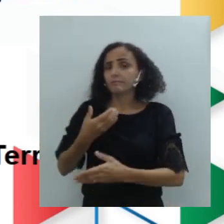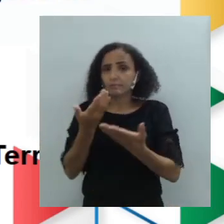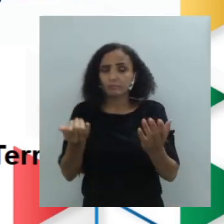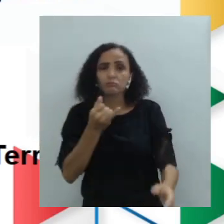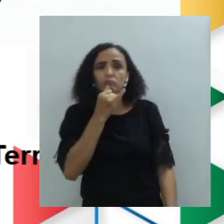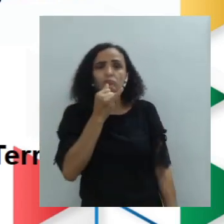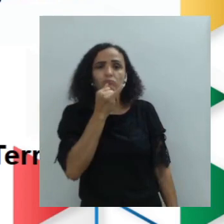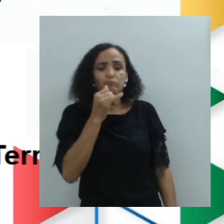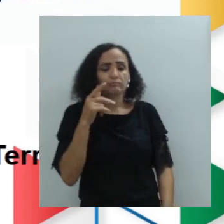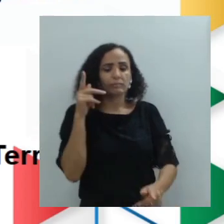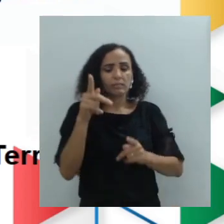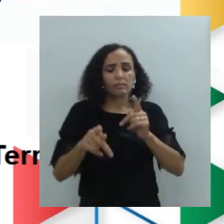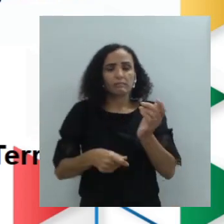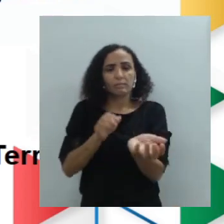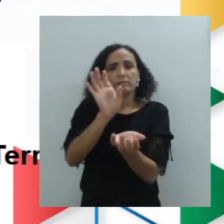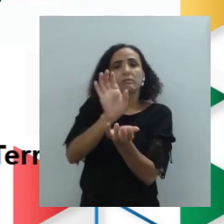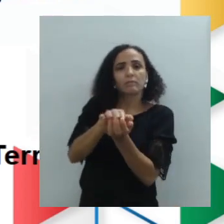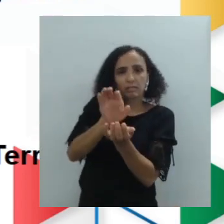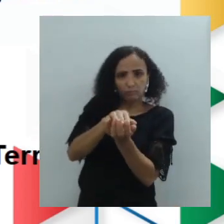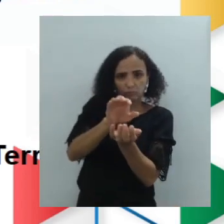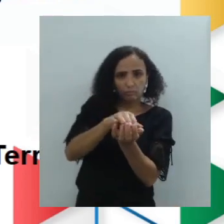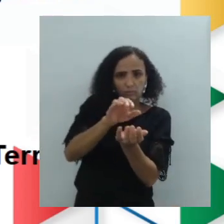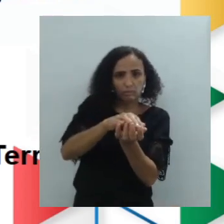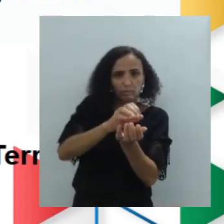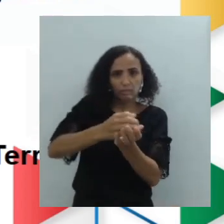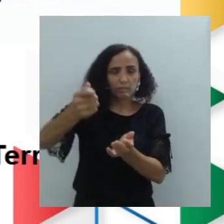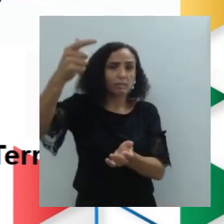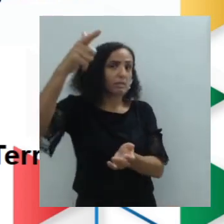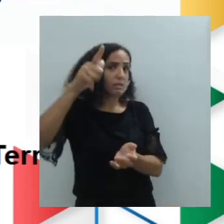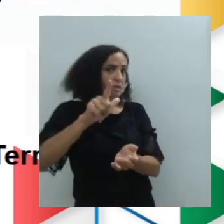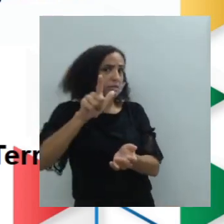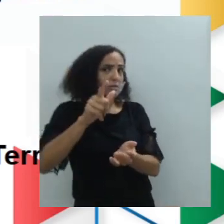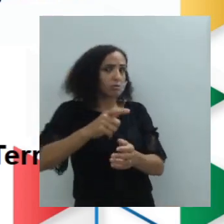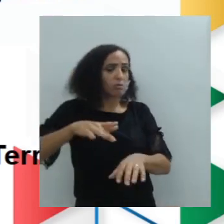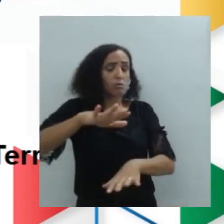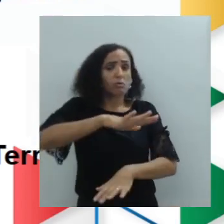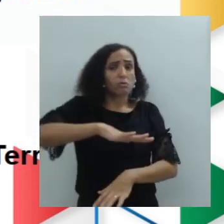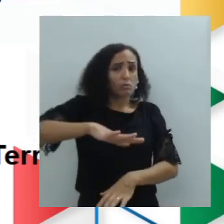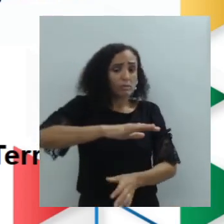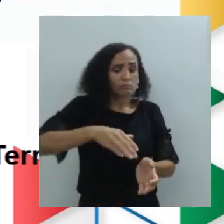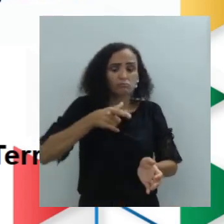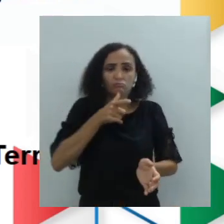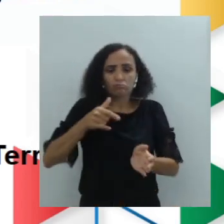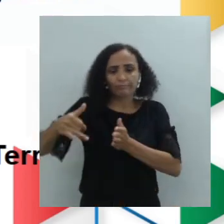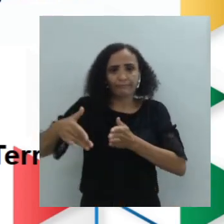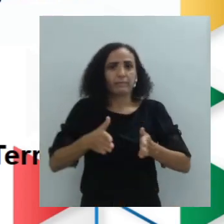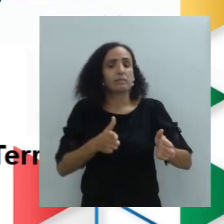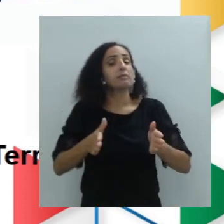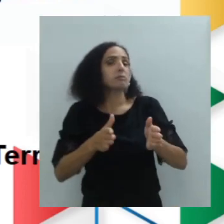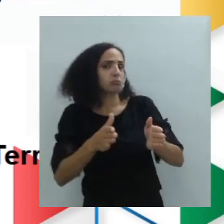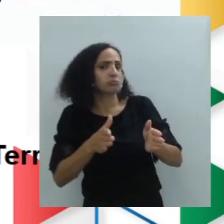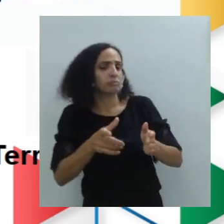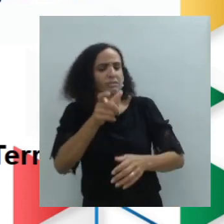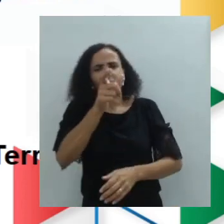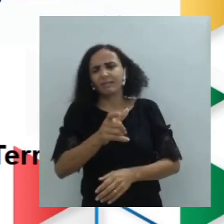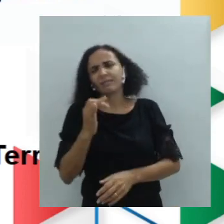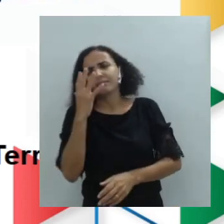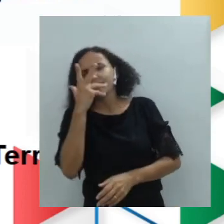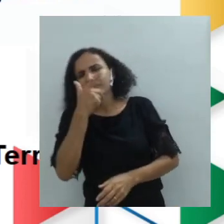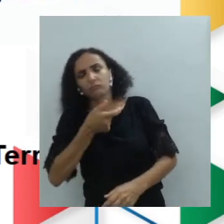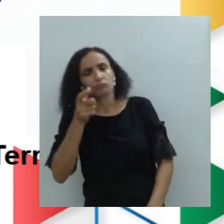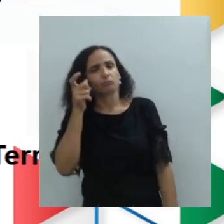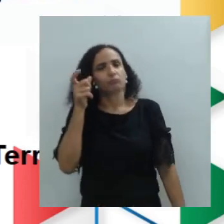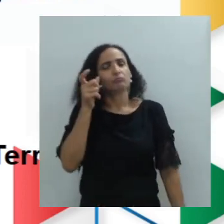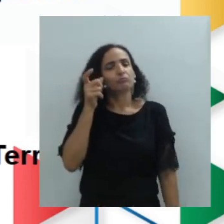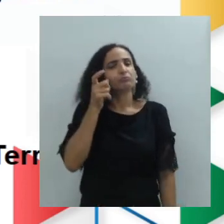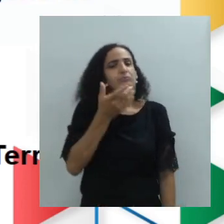exemplo, uma população de jacarés que está tomando sol em cima de uma pedra nas margens de um rio, não é? Coisa bonita, interessante,